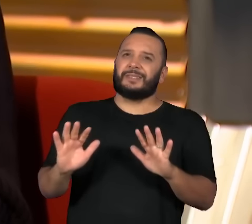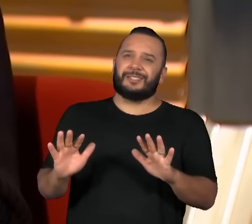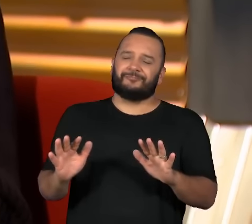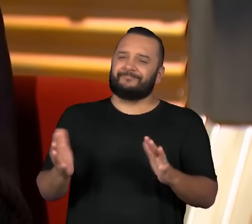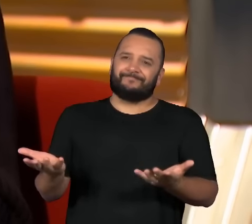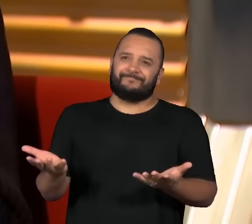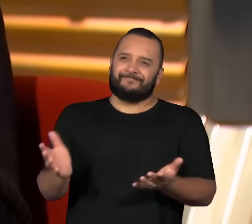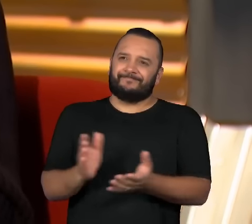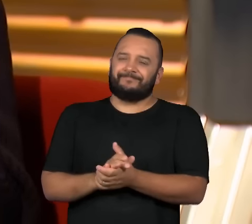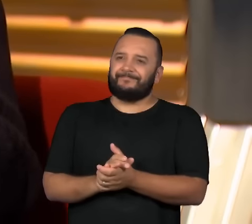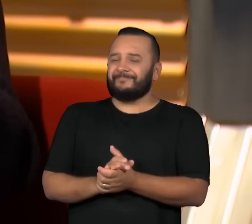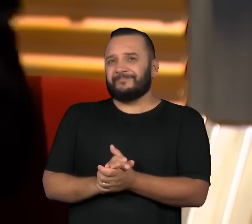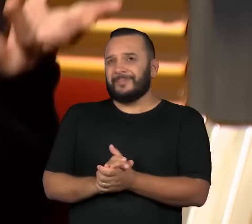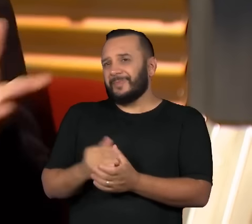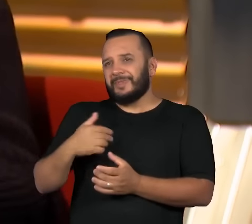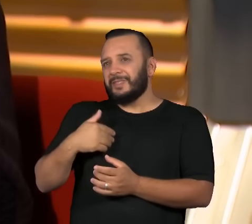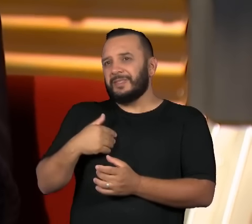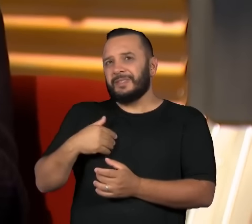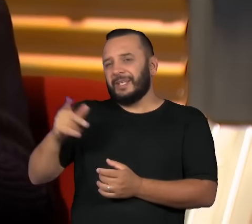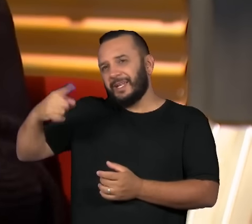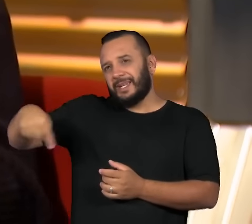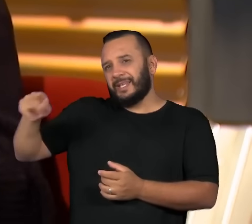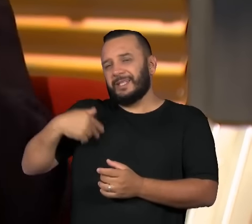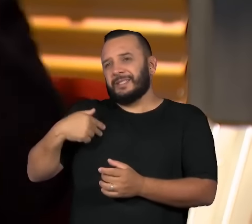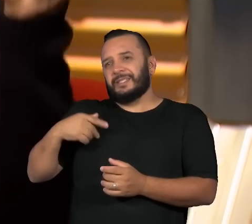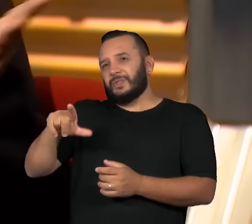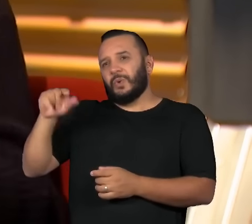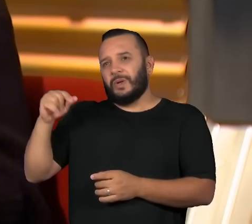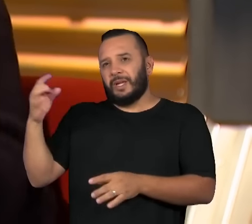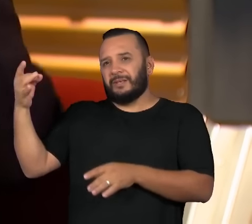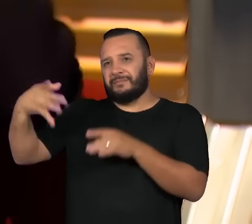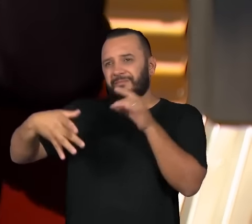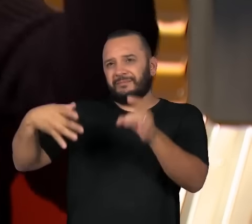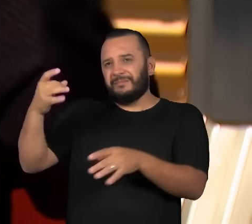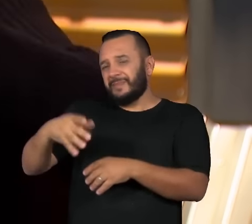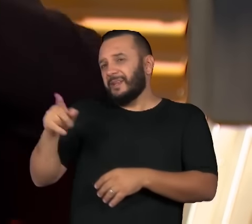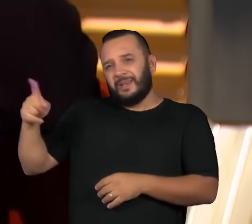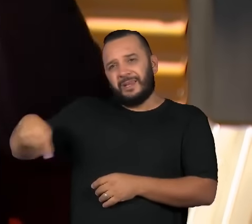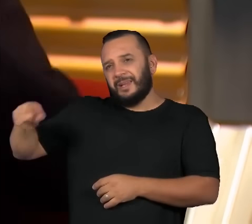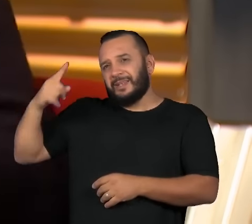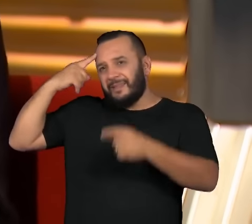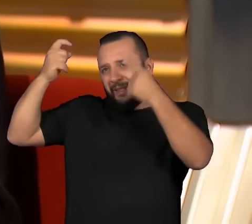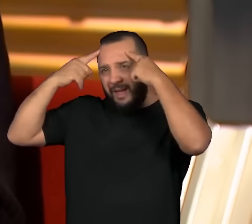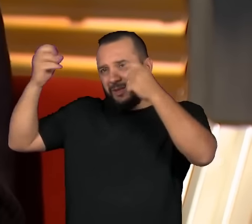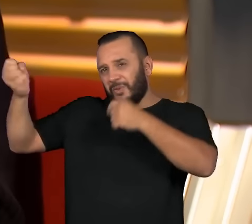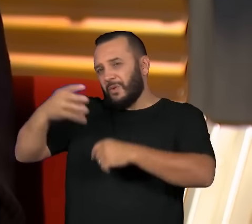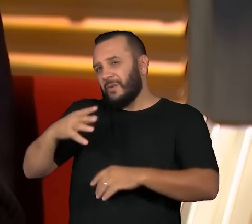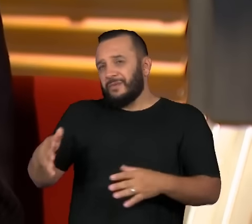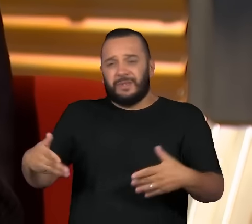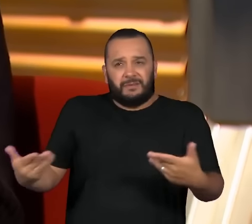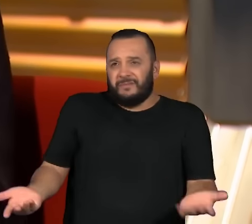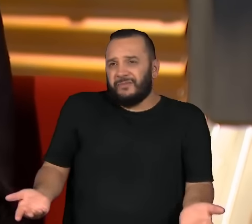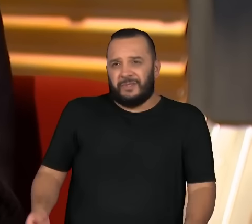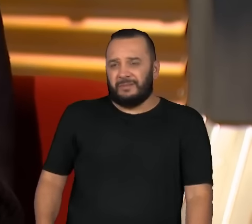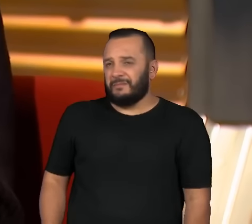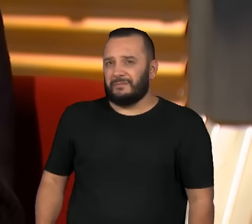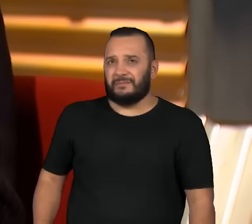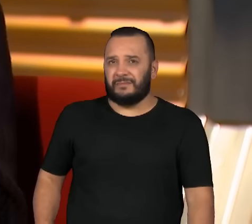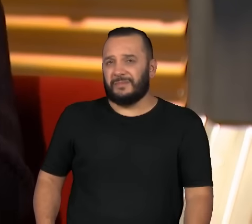meu, a escolha de sair foi deles, né? Não foi uma coisa que a gente mandou embora. Eles estavam com outras ideias e tudo, enfim.